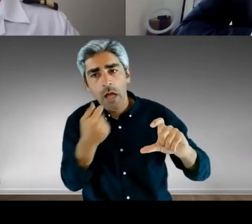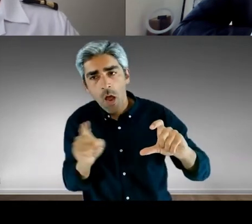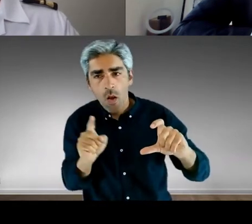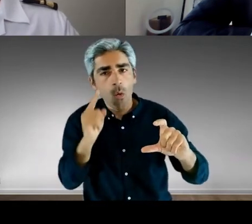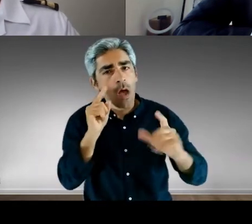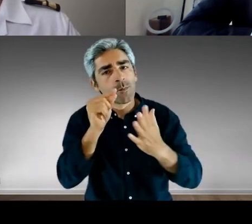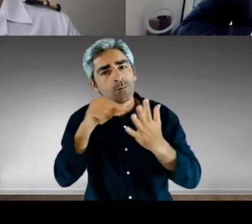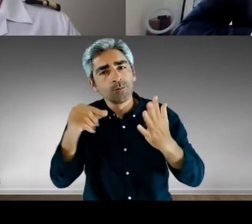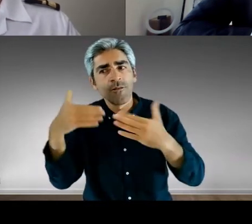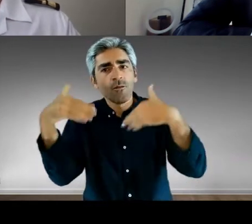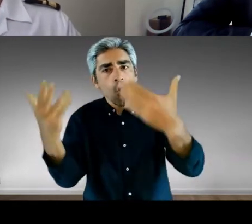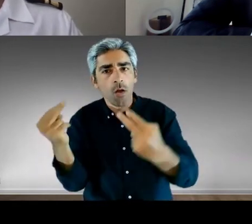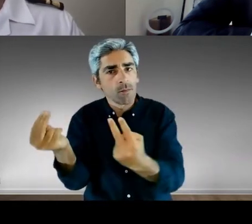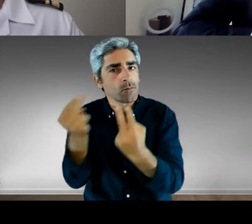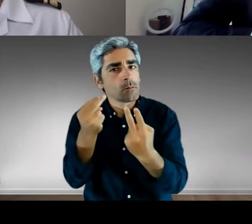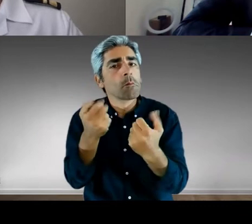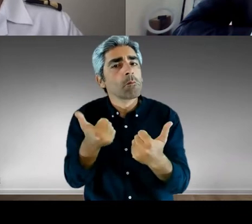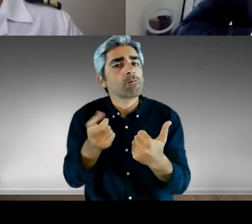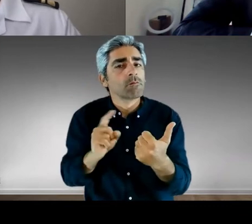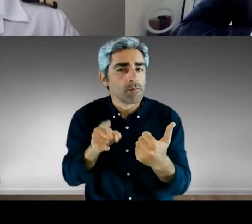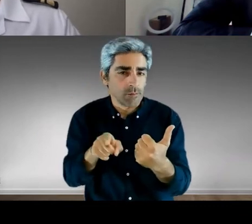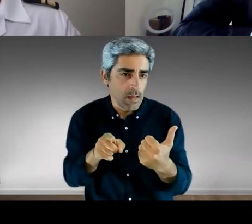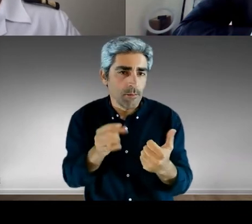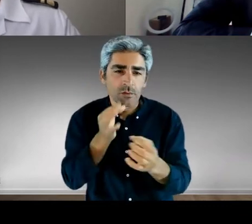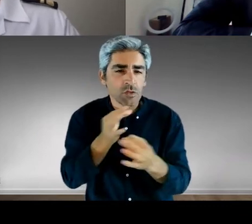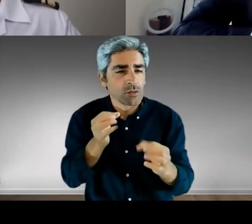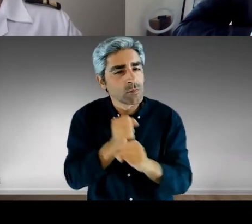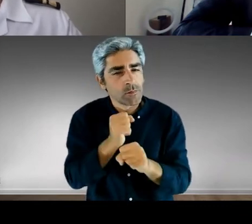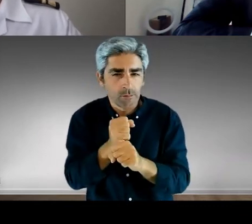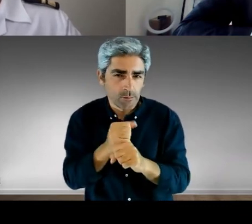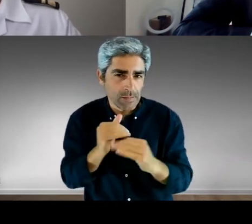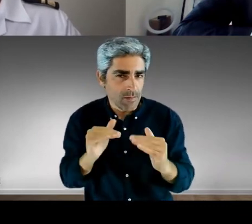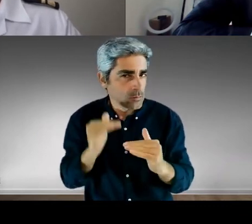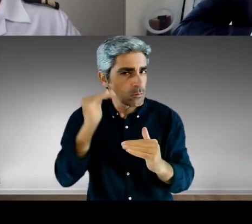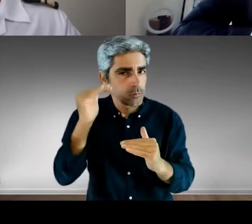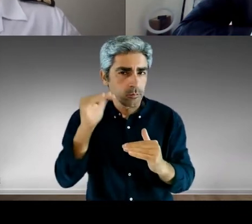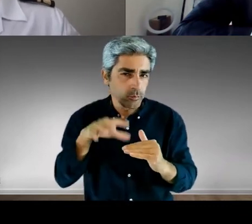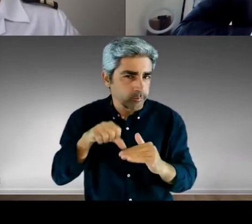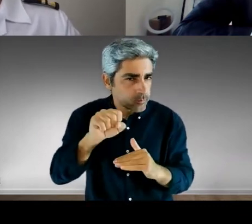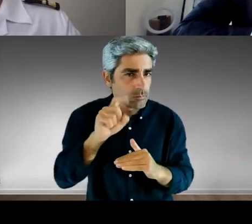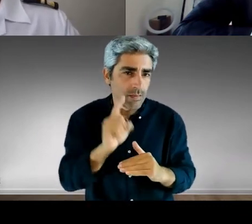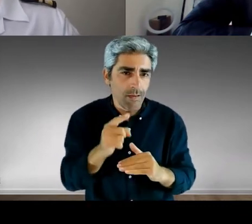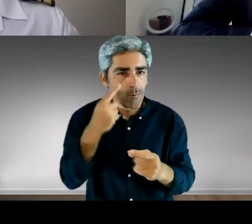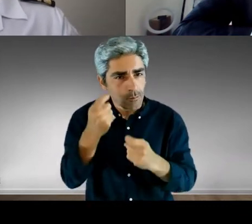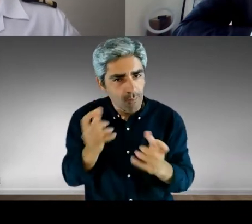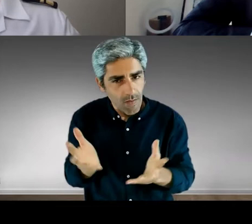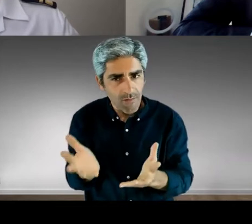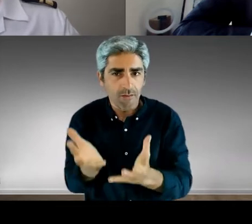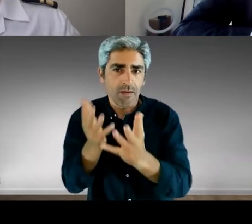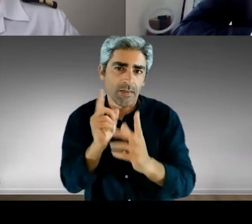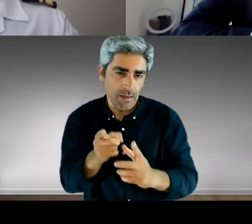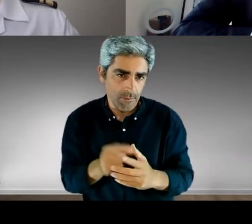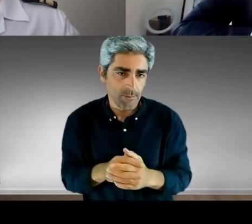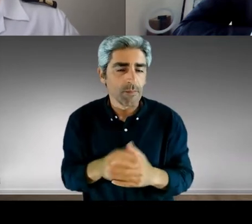validação externa. E pronto, esta excelência no desempenho deve ser procurada e incentivada,